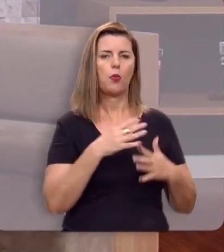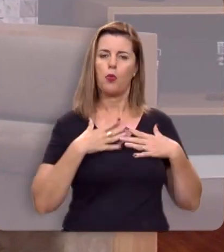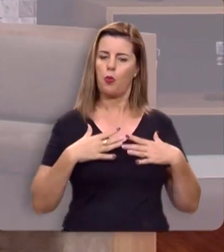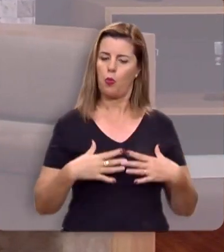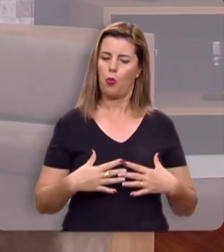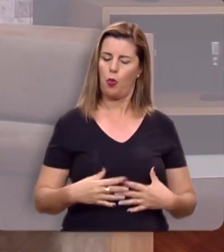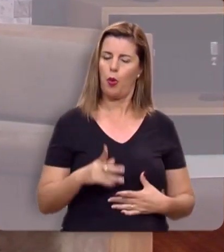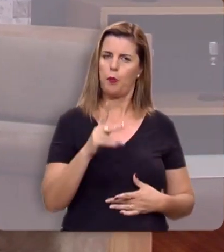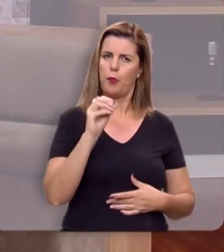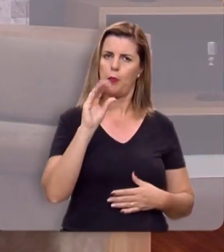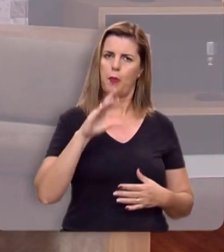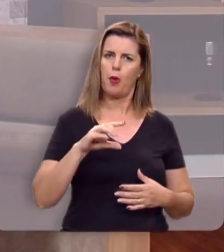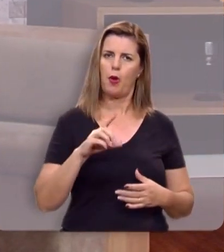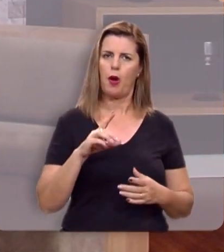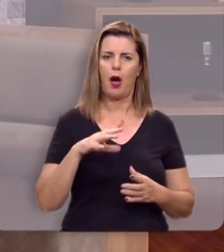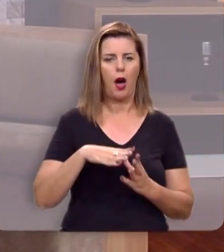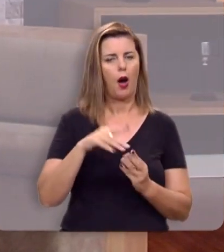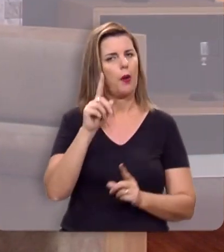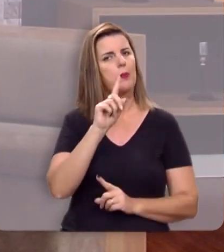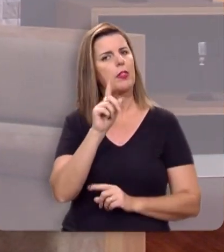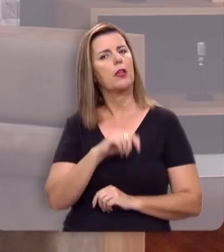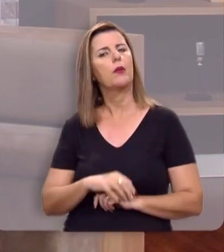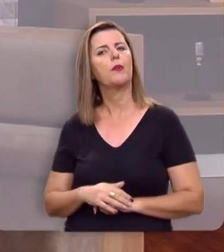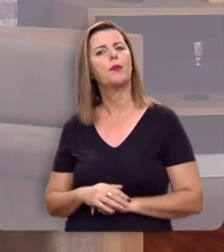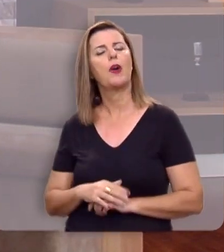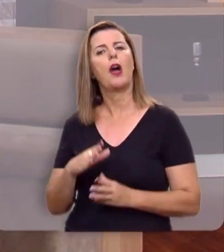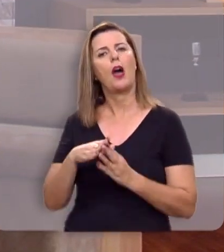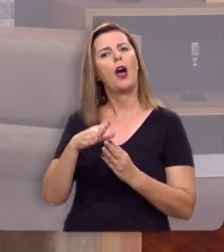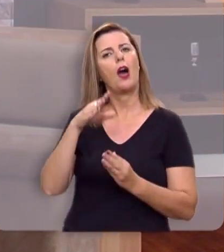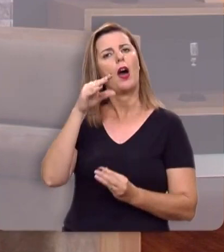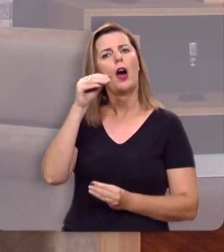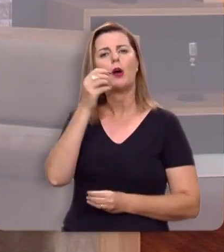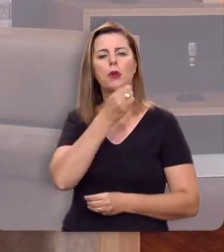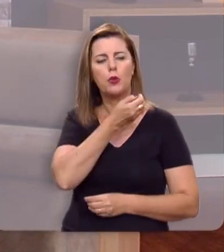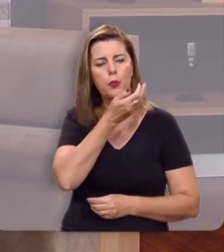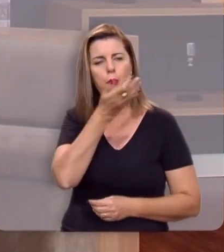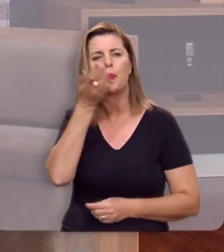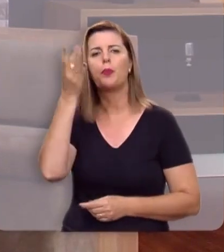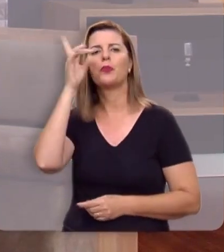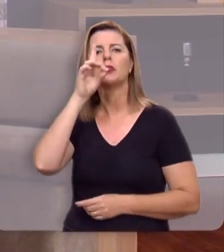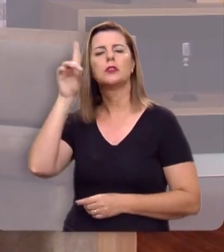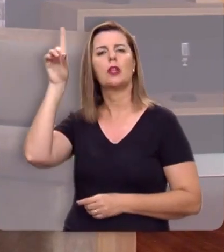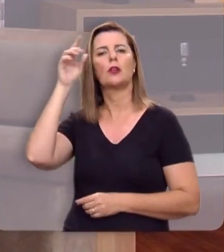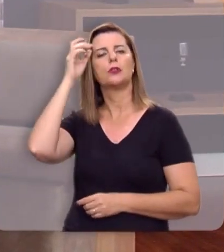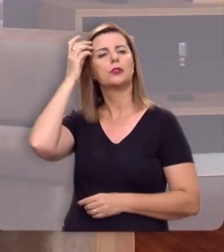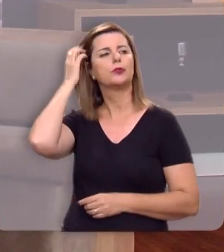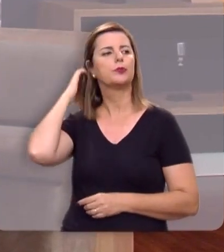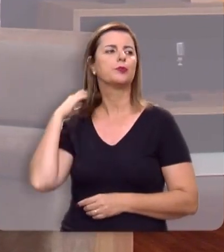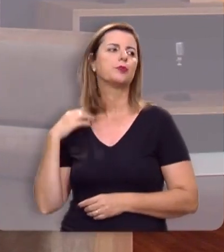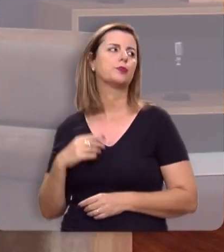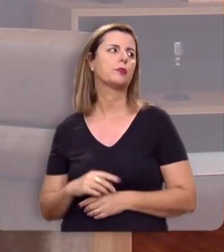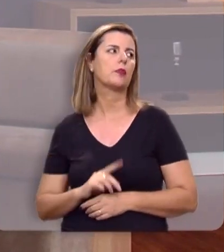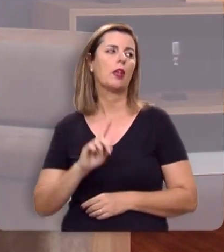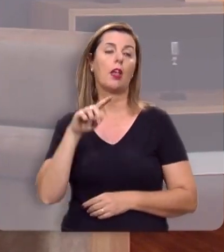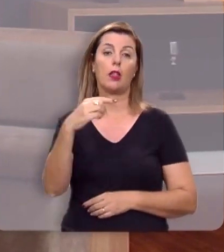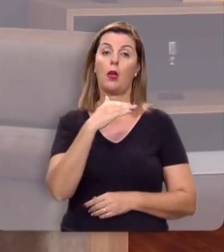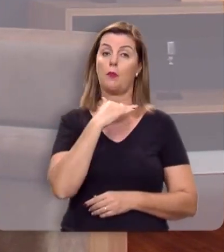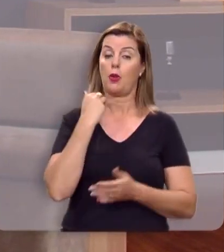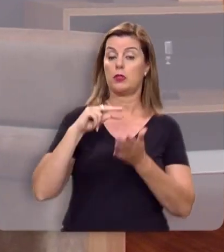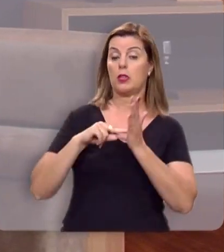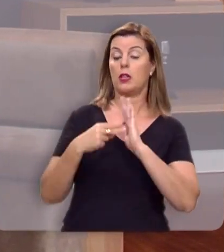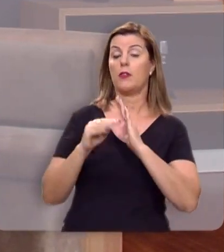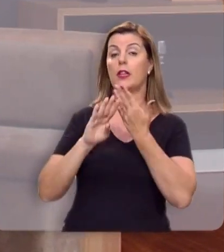corpo do homem, não a sua alma. A sua alma foi o sopro de Deus. Então, morte